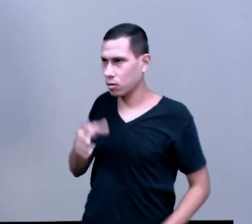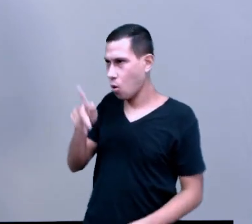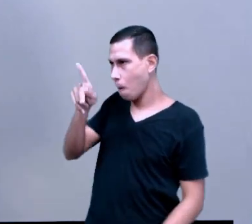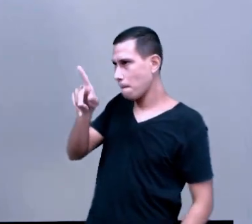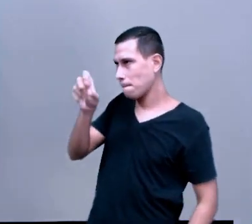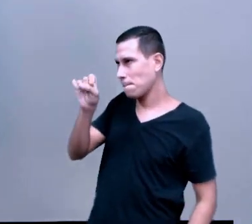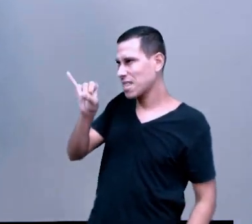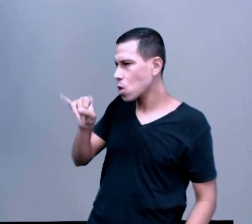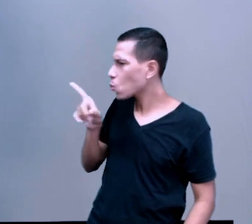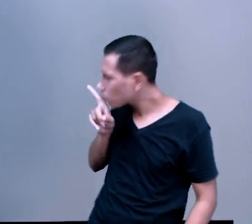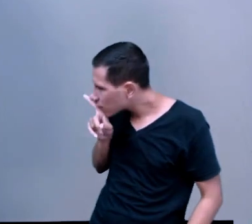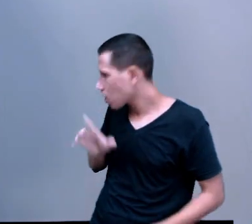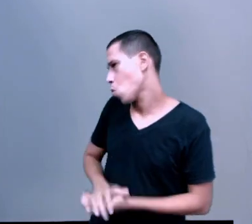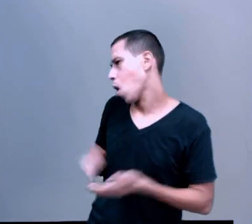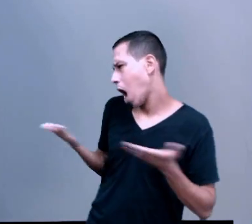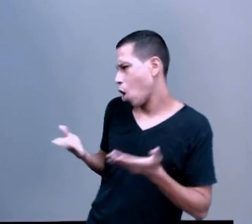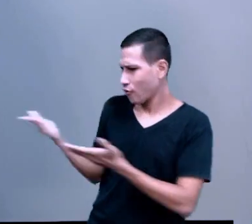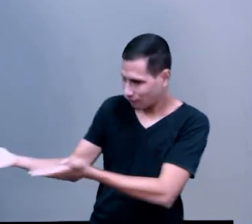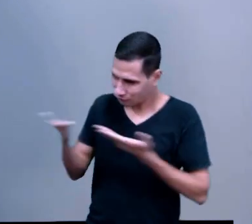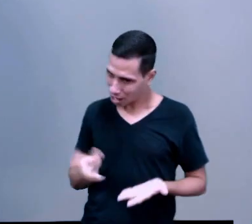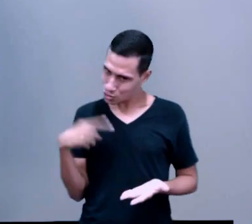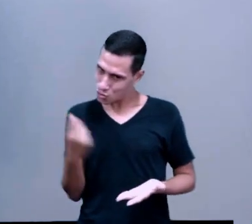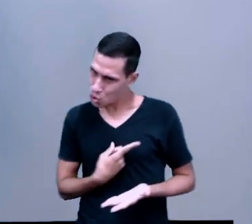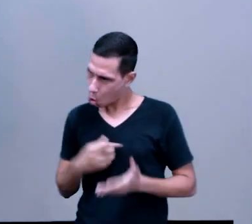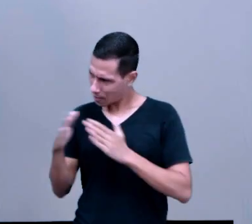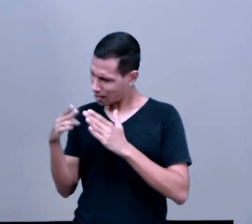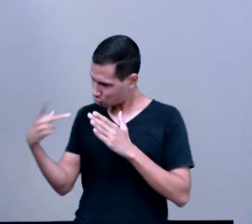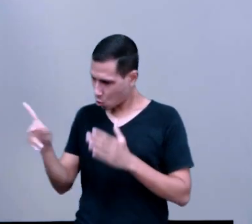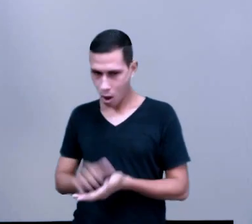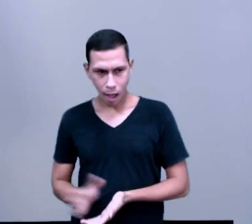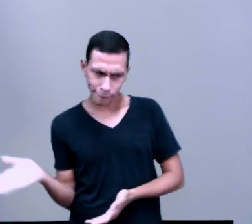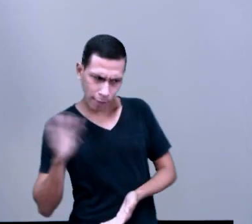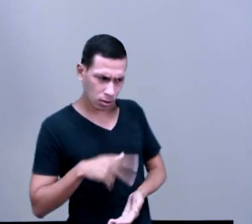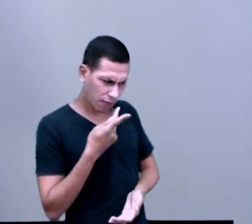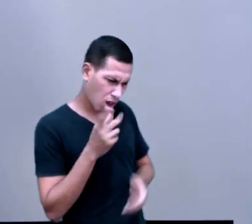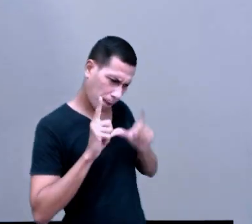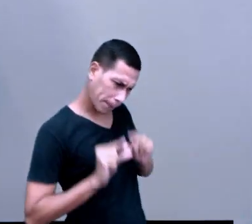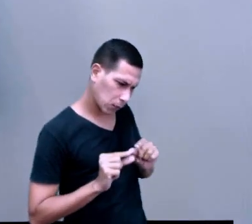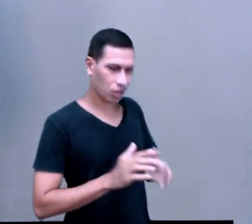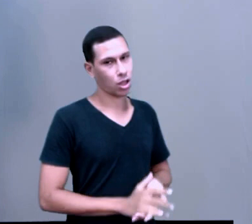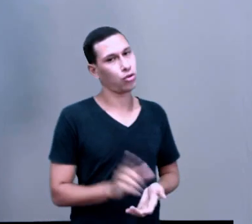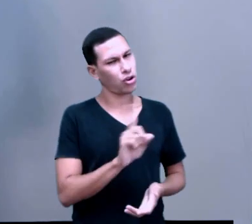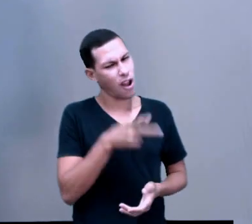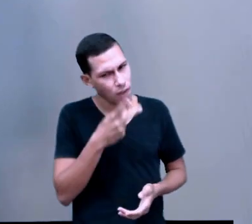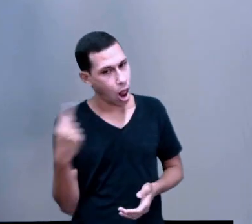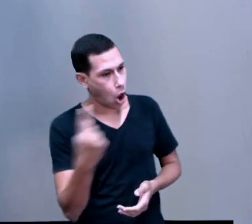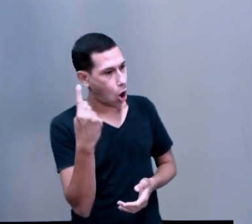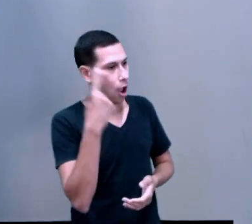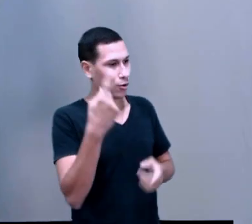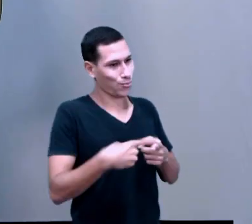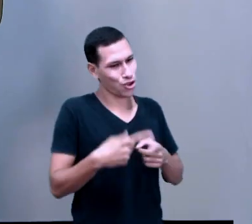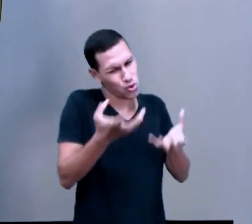pipa agora convida a gente para ir para sua casa anda ela tá falando baixinho Ela não tá falando alto ela não